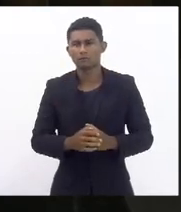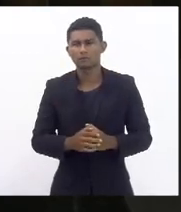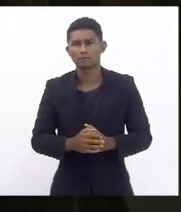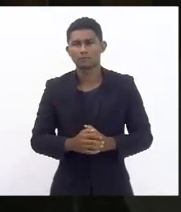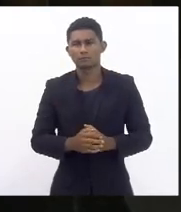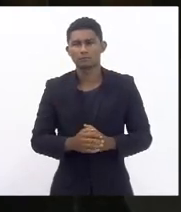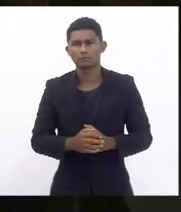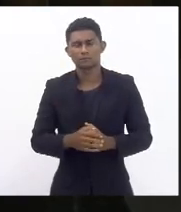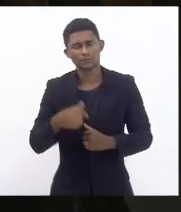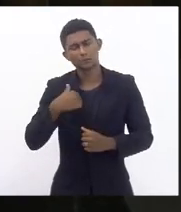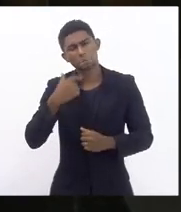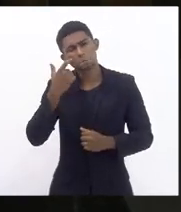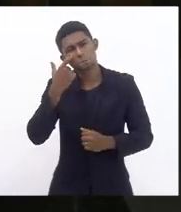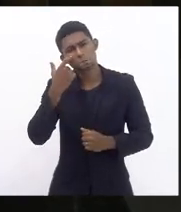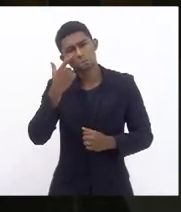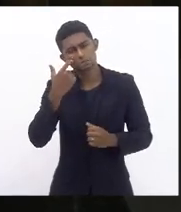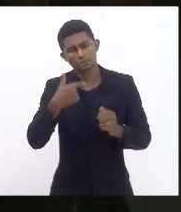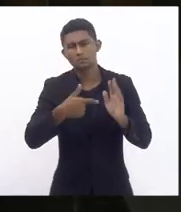verificar na pauta